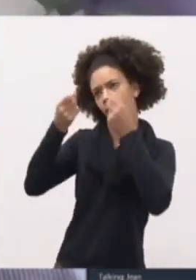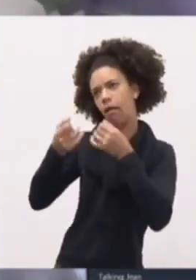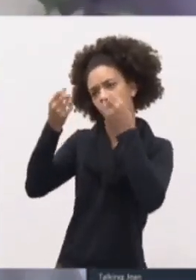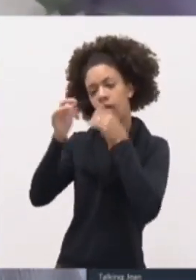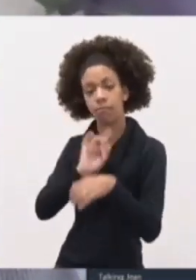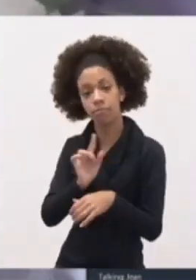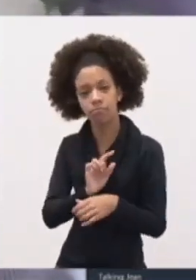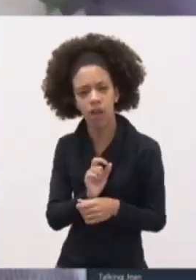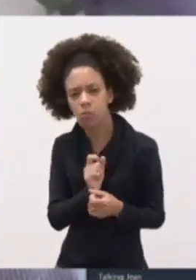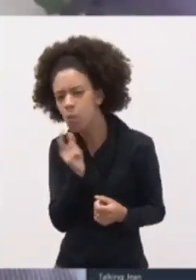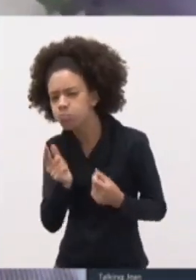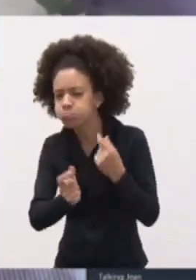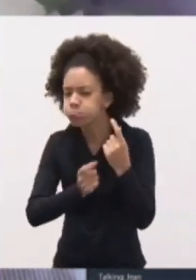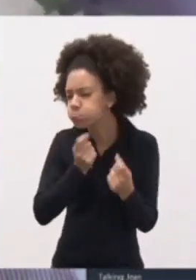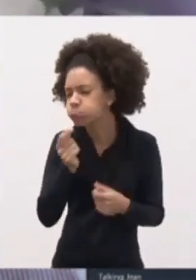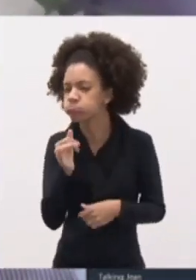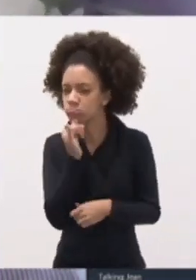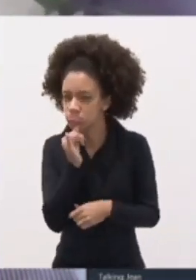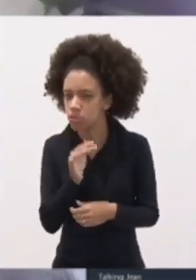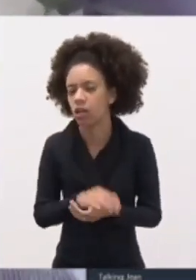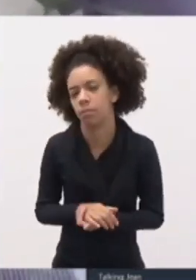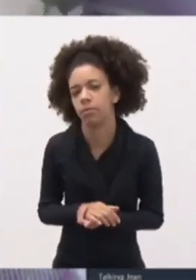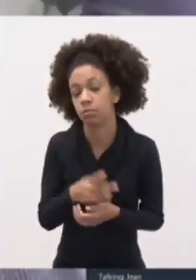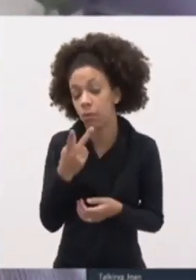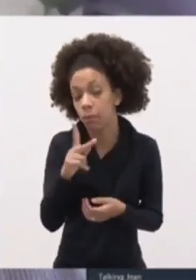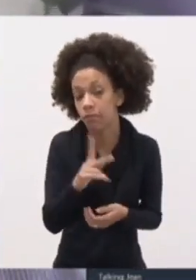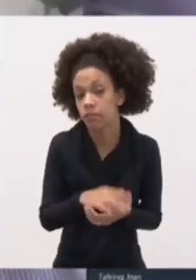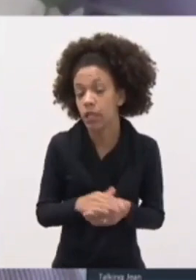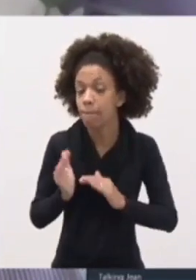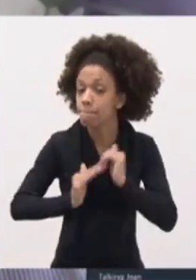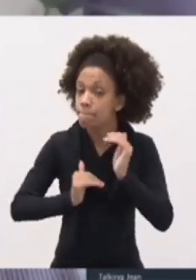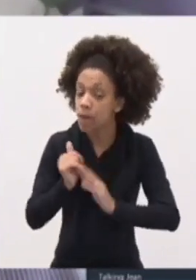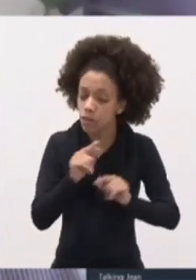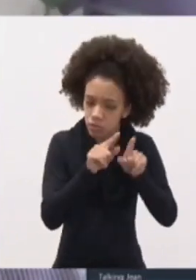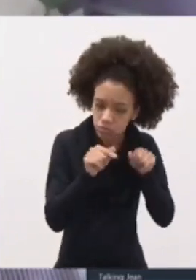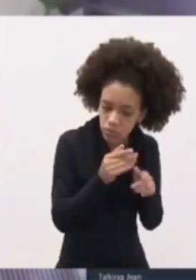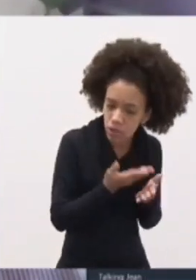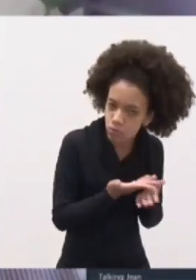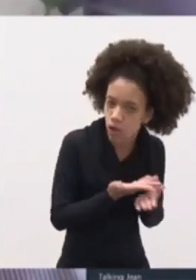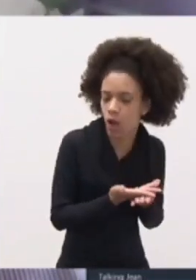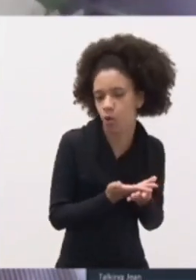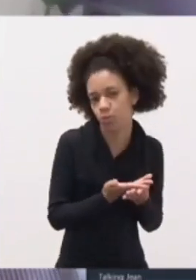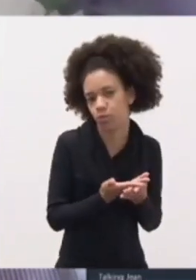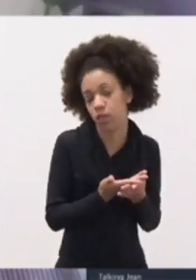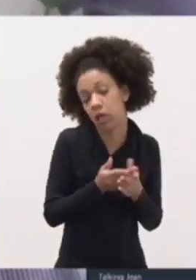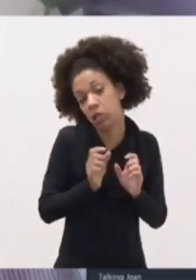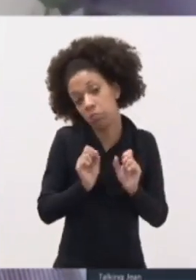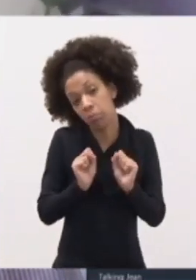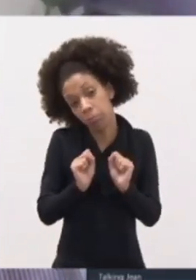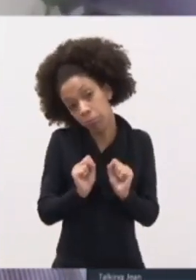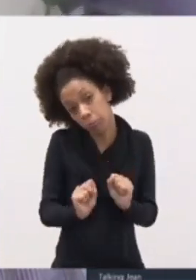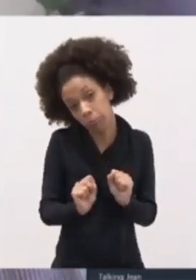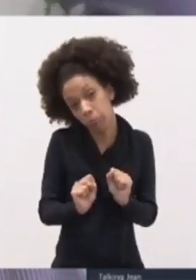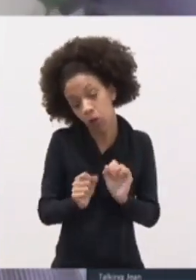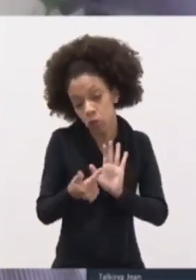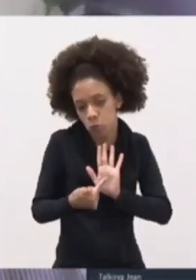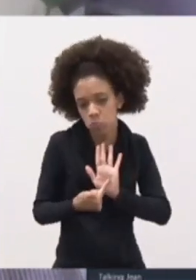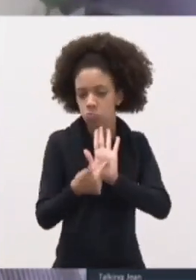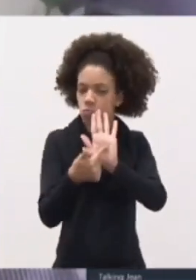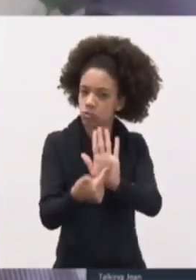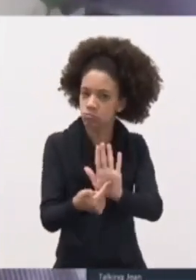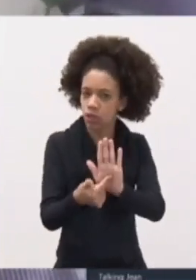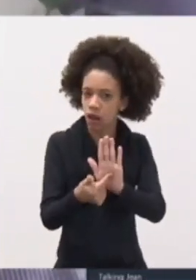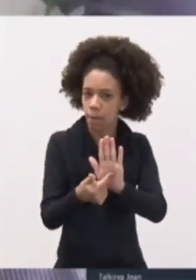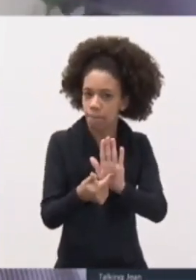trazer alguns exemplos para vocês, práticos de sala de aula, que podem trazer uma